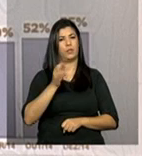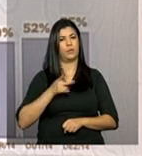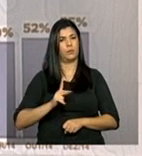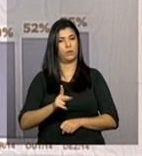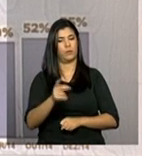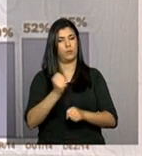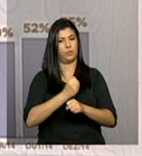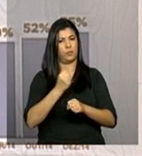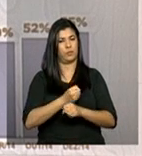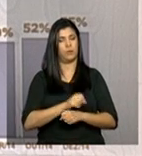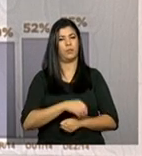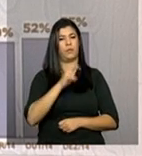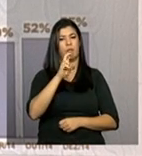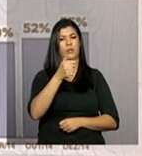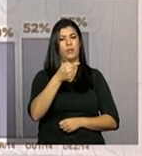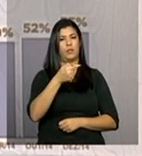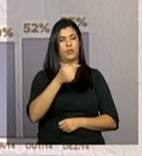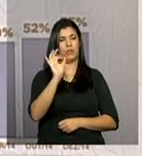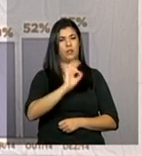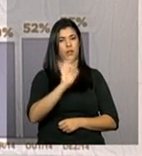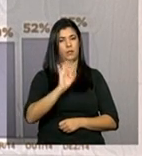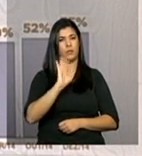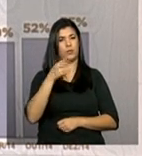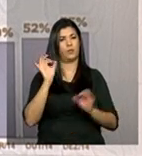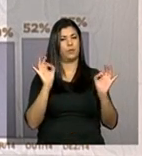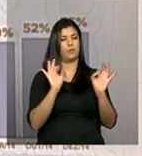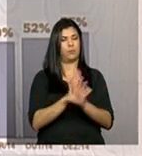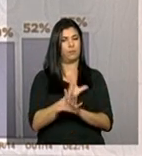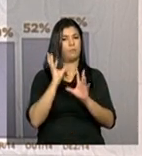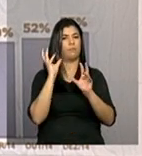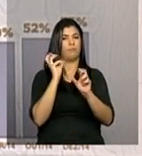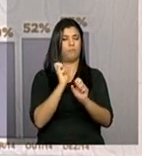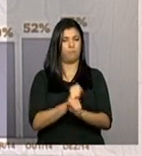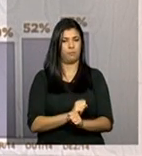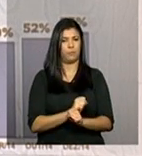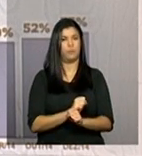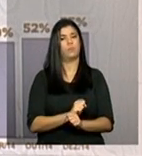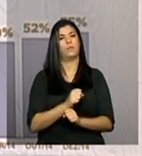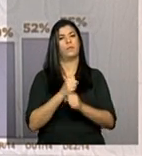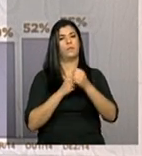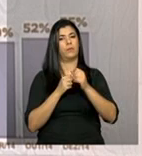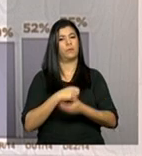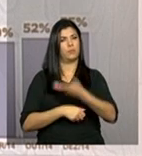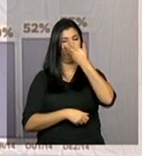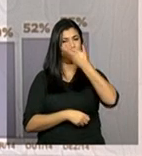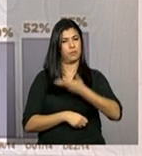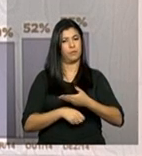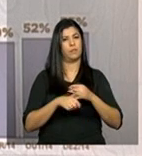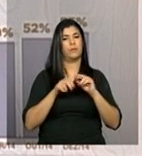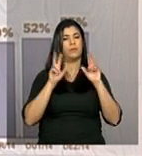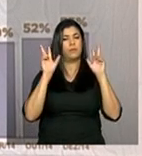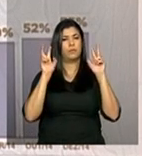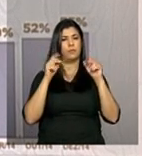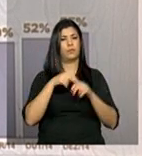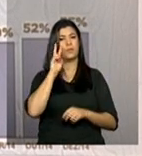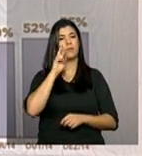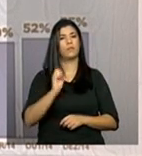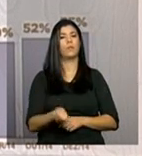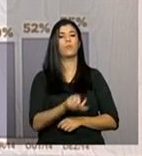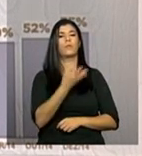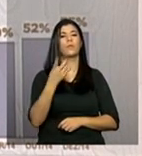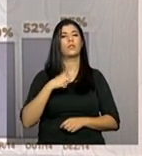e 57% de obras concluídas para para essas áreas. Se eu for olhar em quantidade,